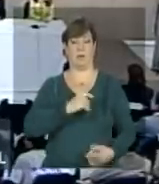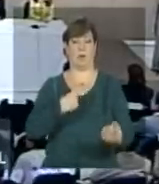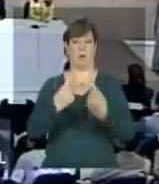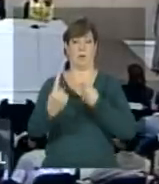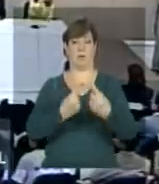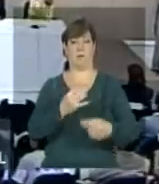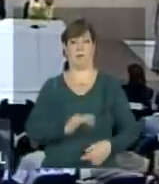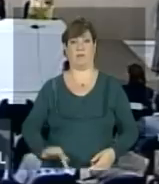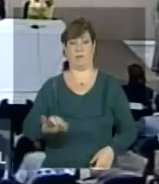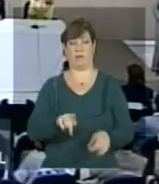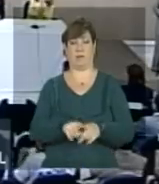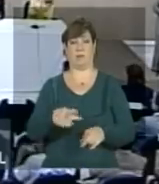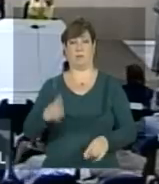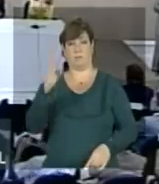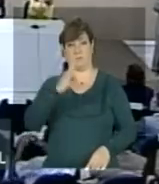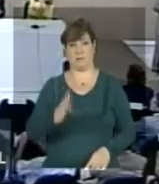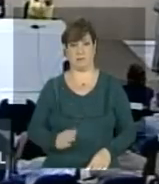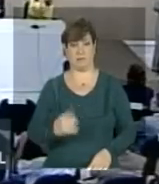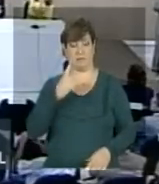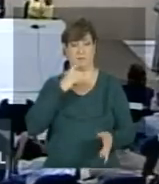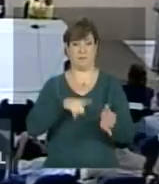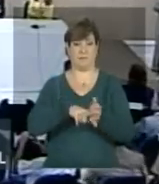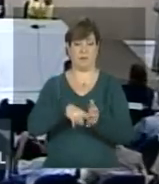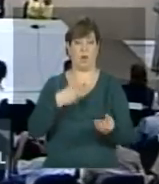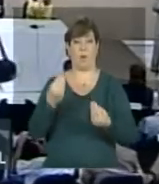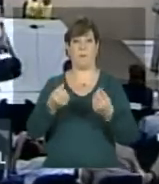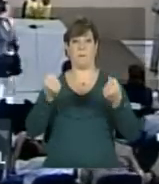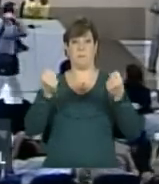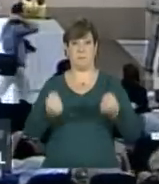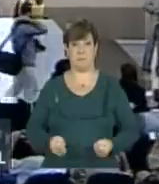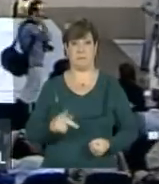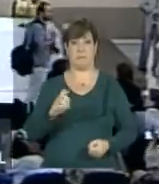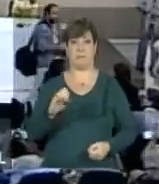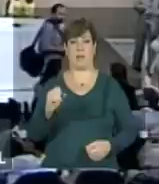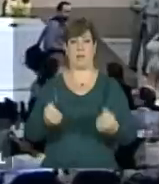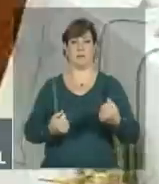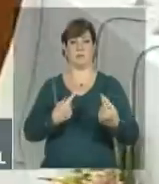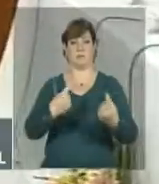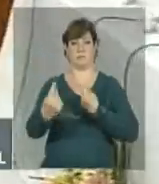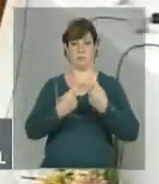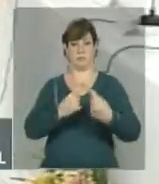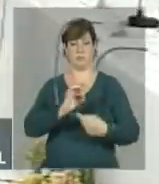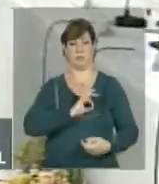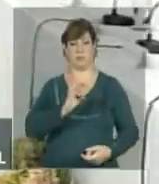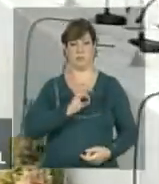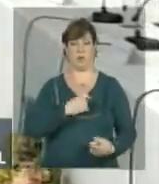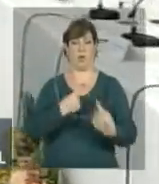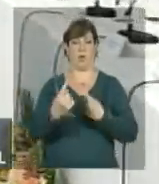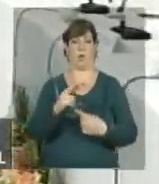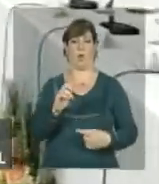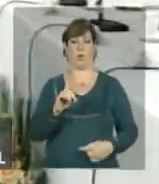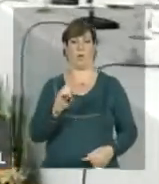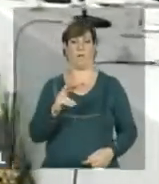e no Brasil, fiscalização de excesso de peso do Departamento da Polícia Rodoviária Federal.